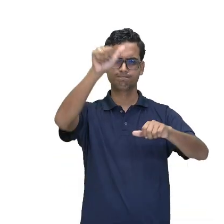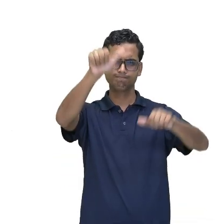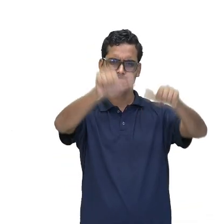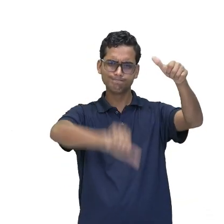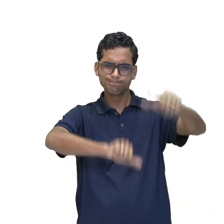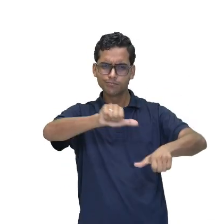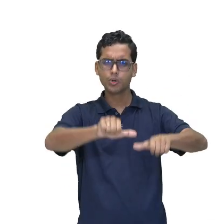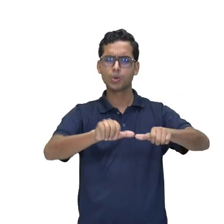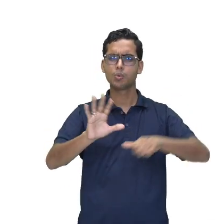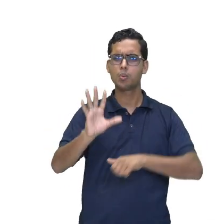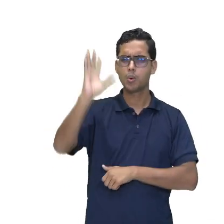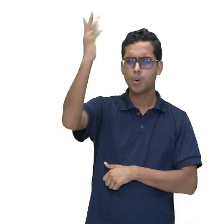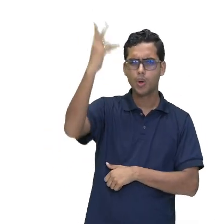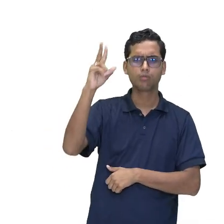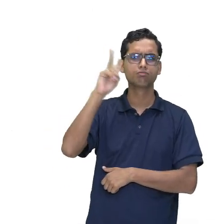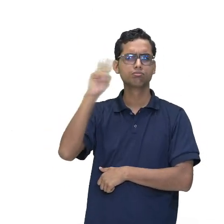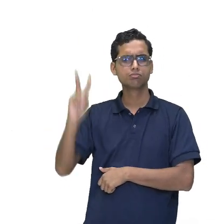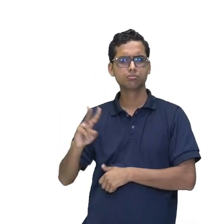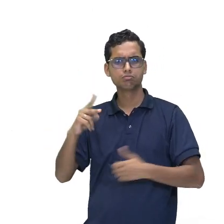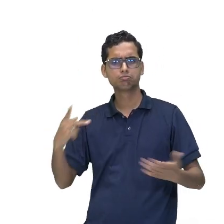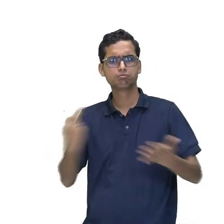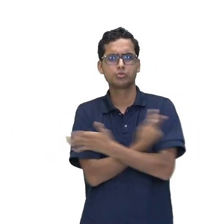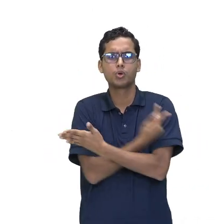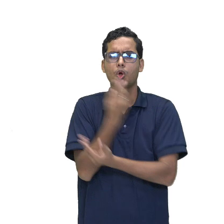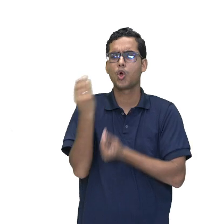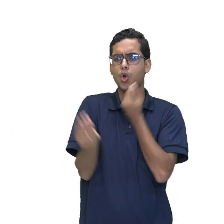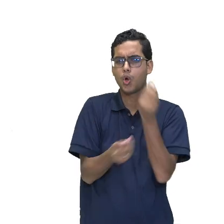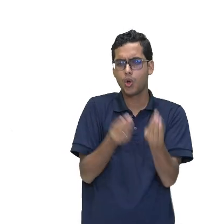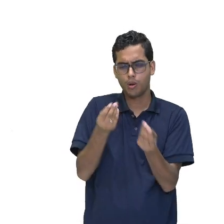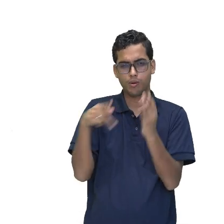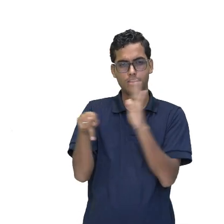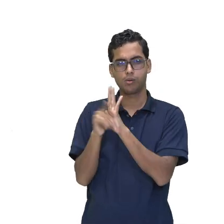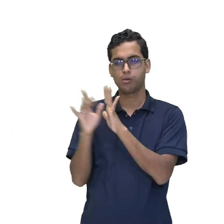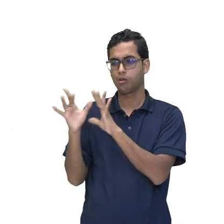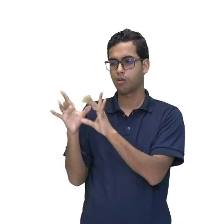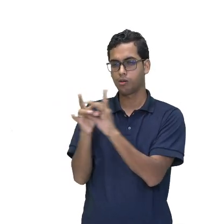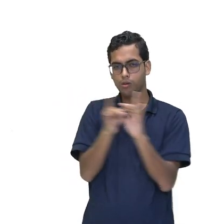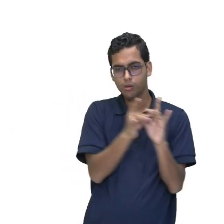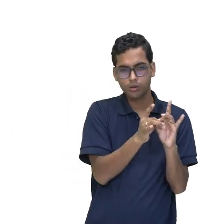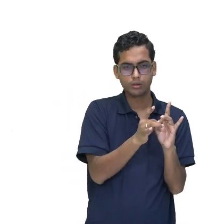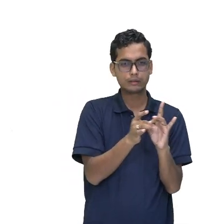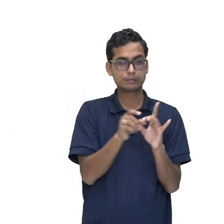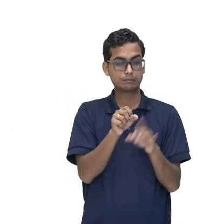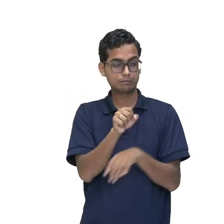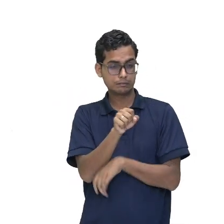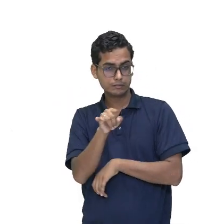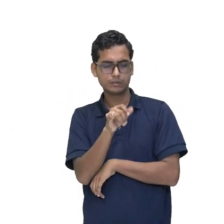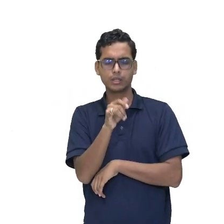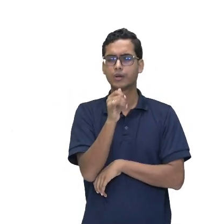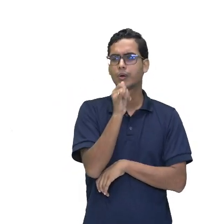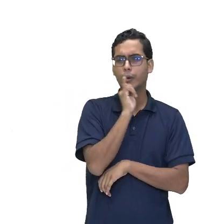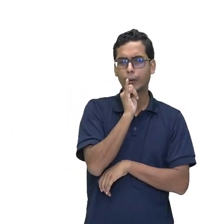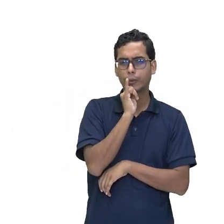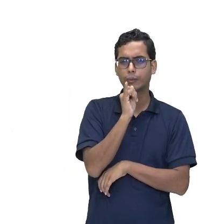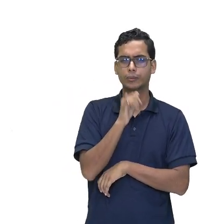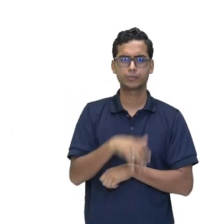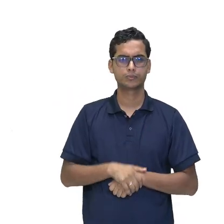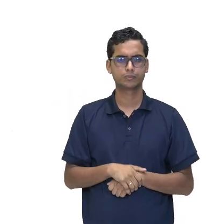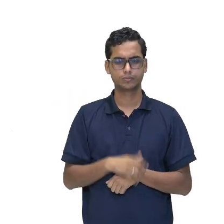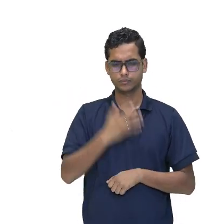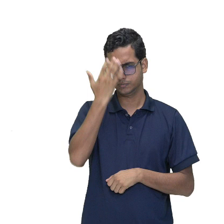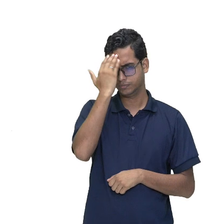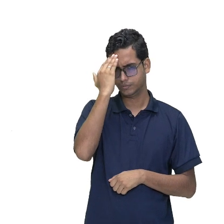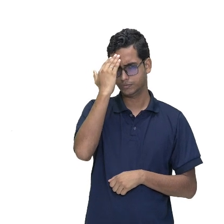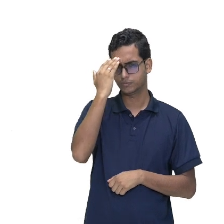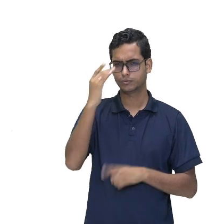eventos históricos eles vão se encadear de alguma forma. Então, se nós não tivéssemos uma forma de tornar o entendimento